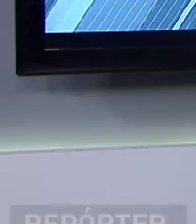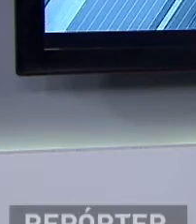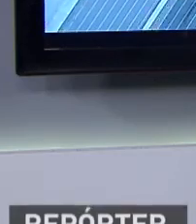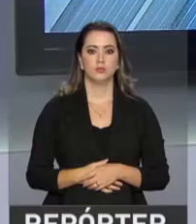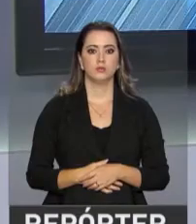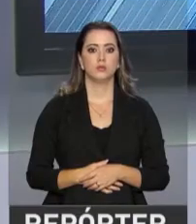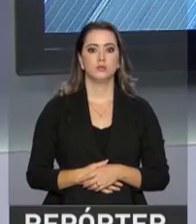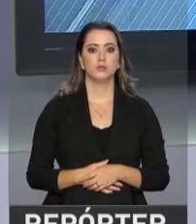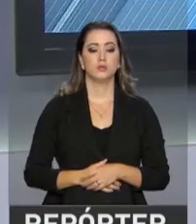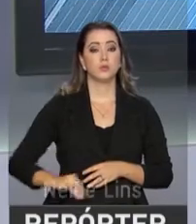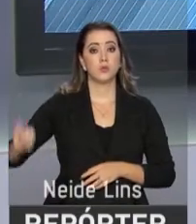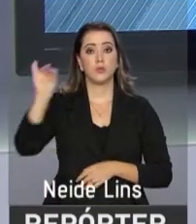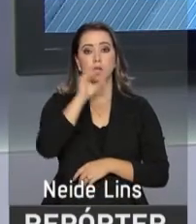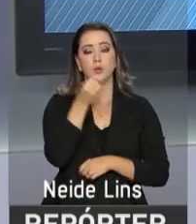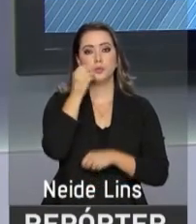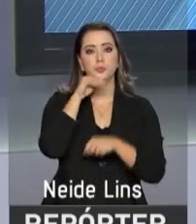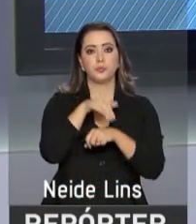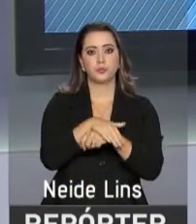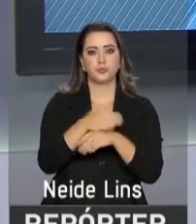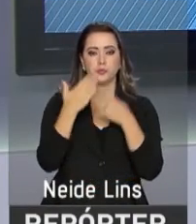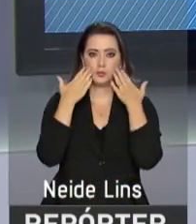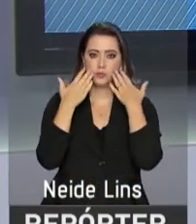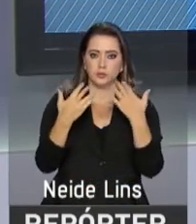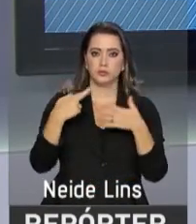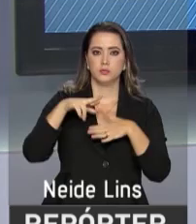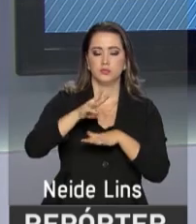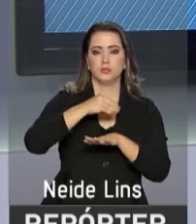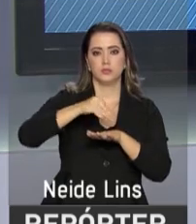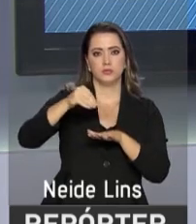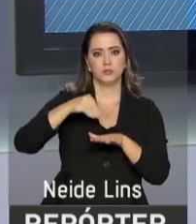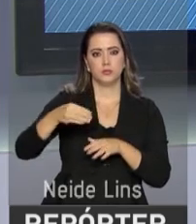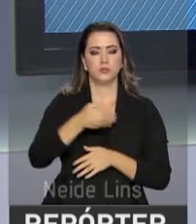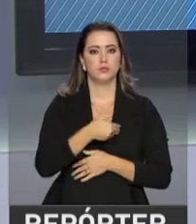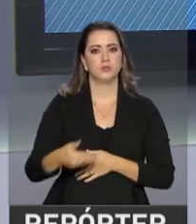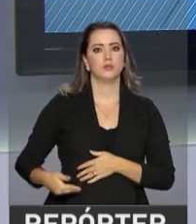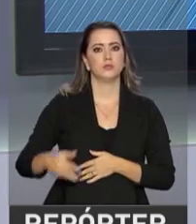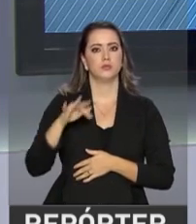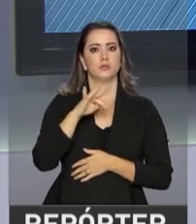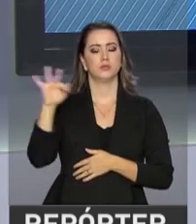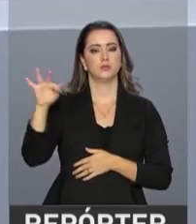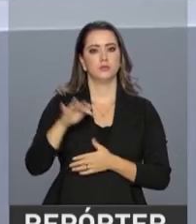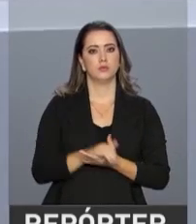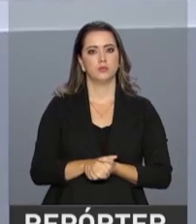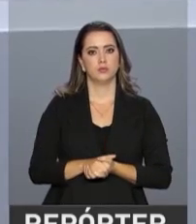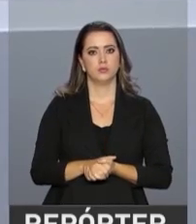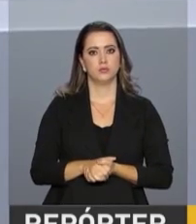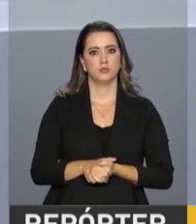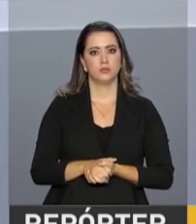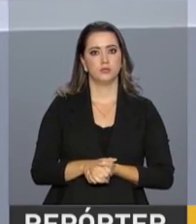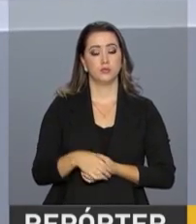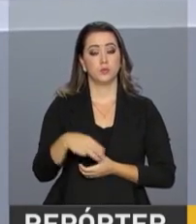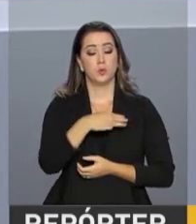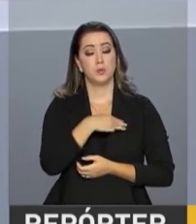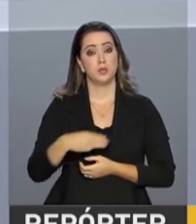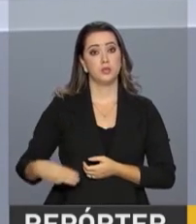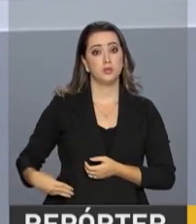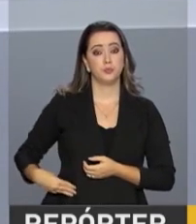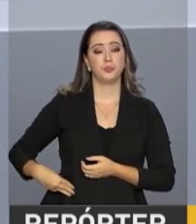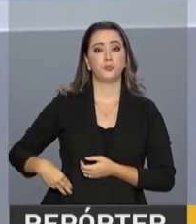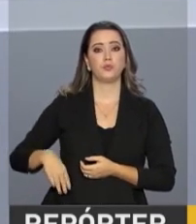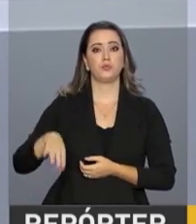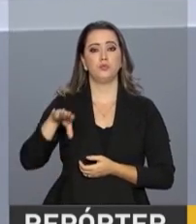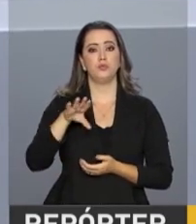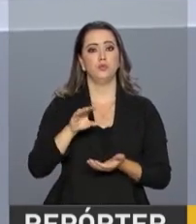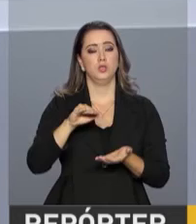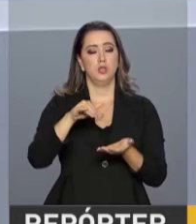olá boa noite no ar o repórter nbr com as notícias do governo federal o ministro carlos marun da